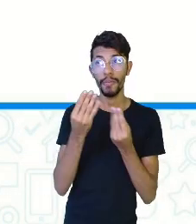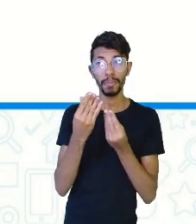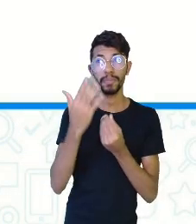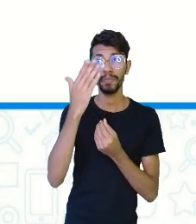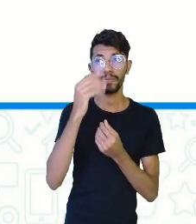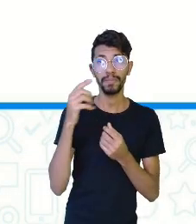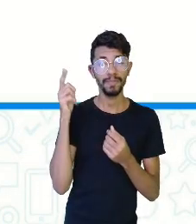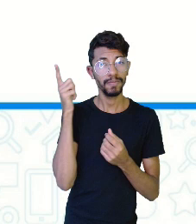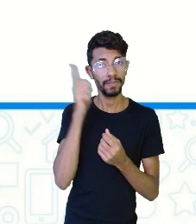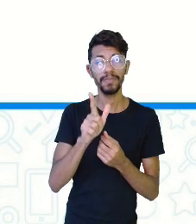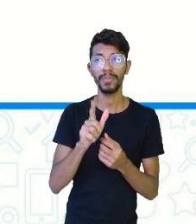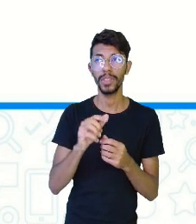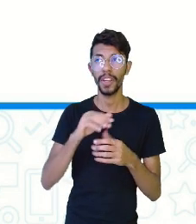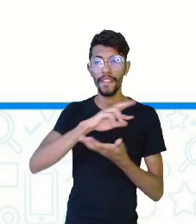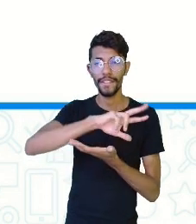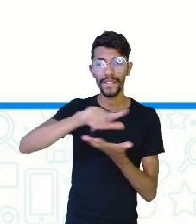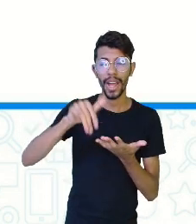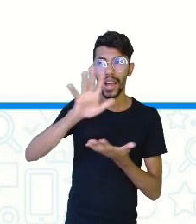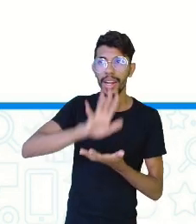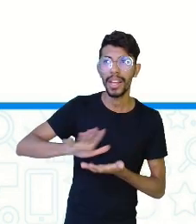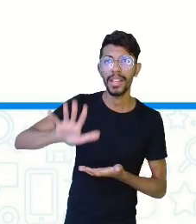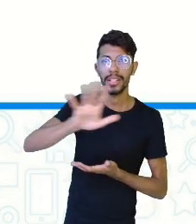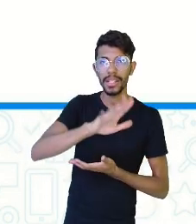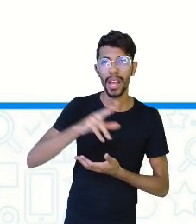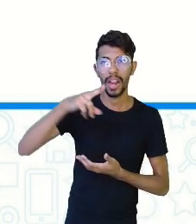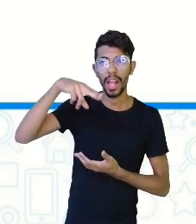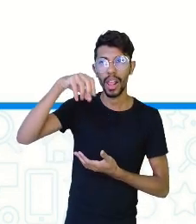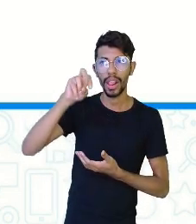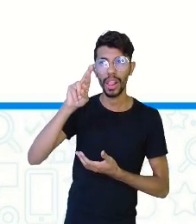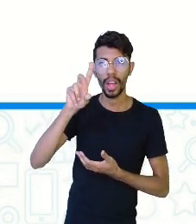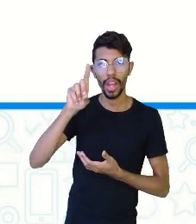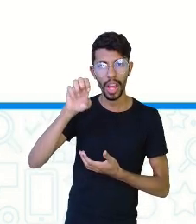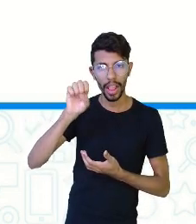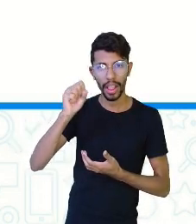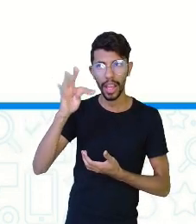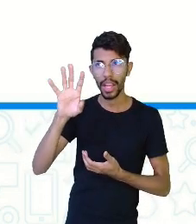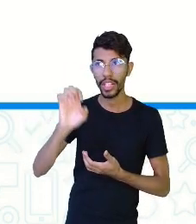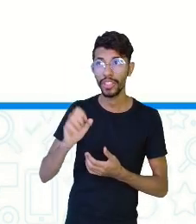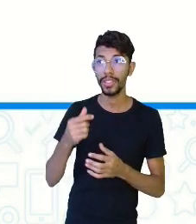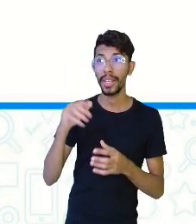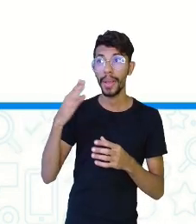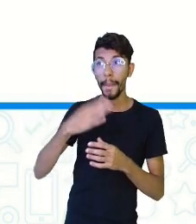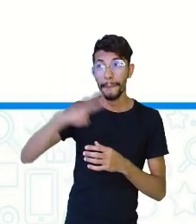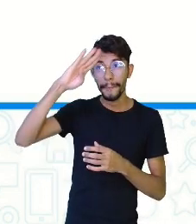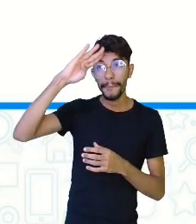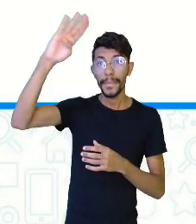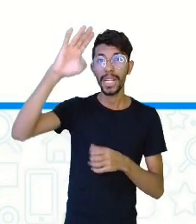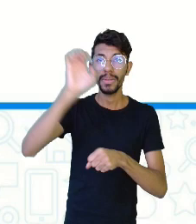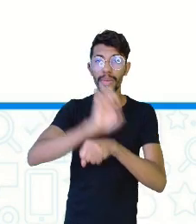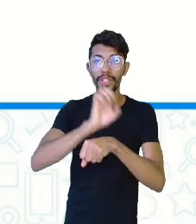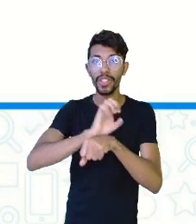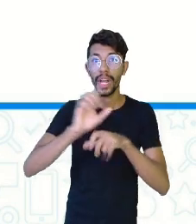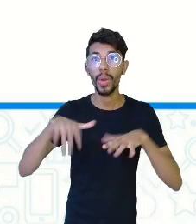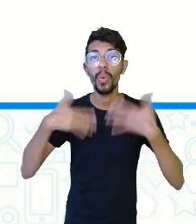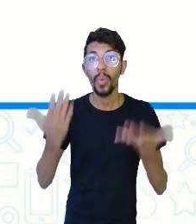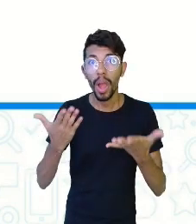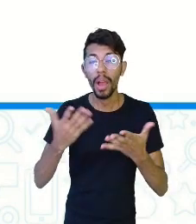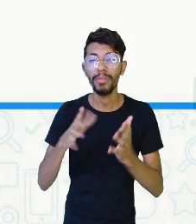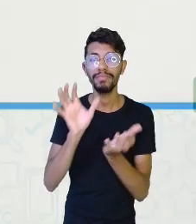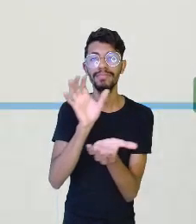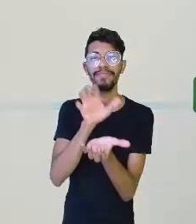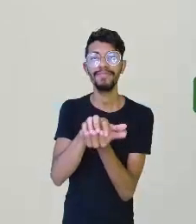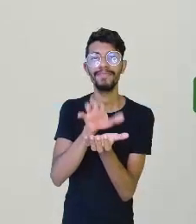várias áreas nordestinas, em especial no território que hoje corresponde ao estado de Pernambuco, ao